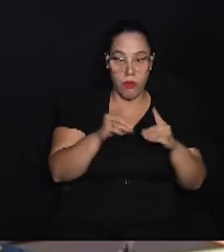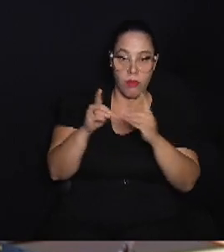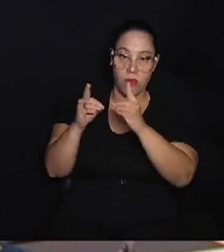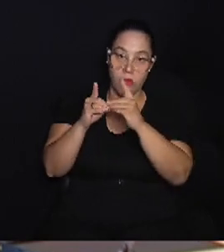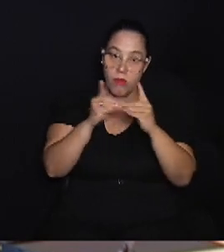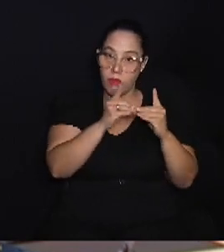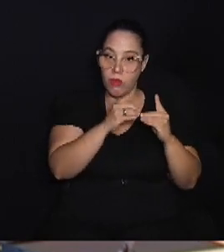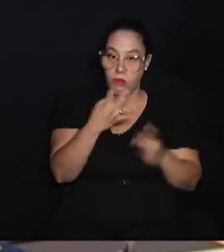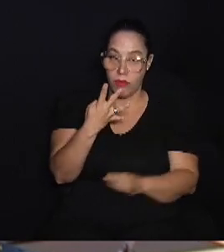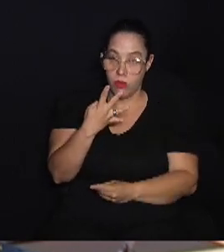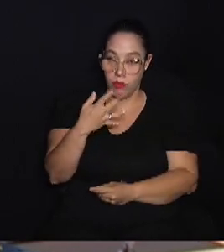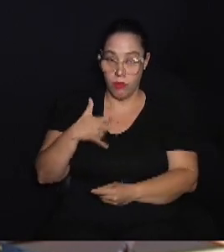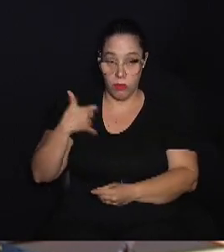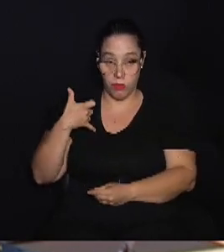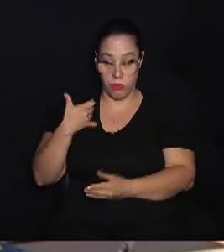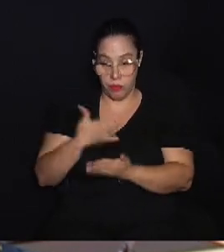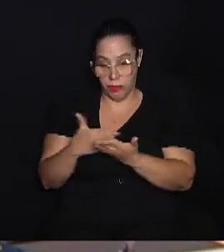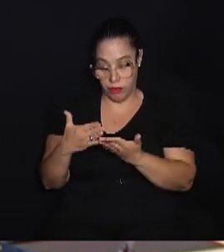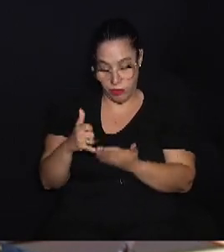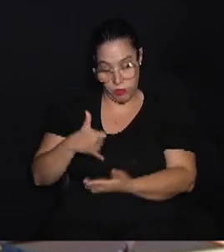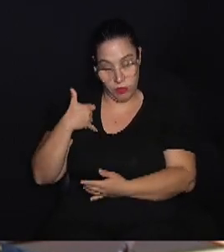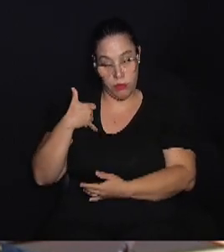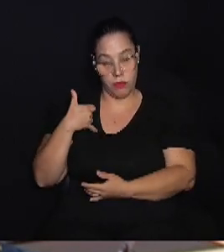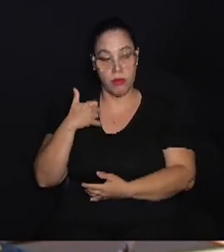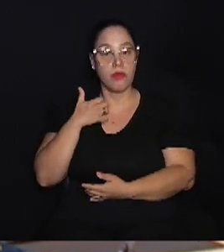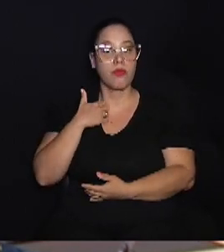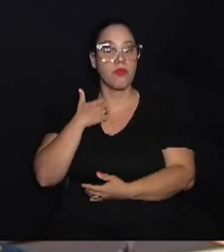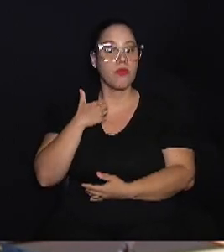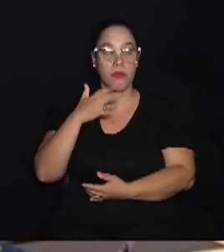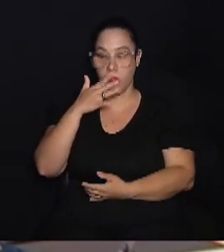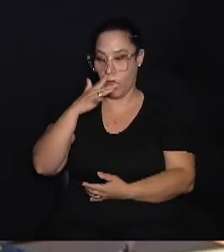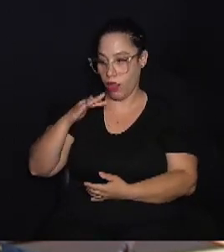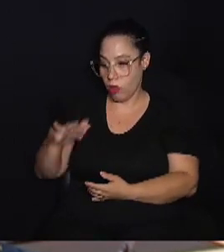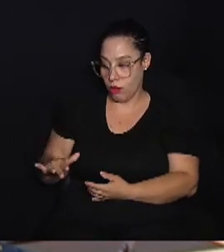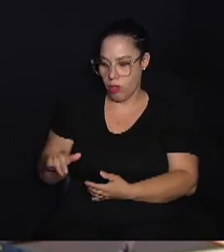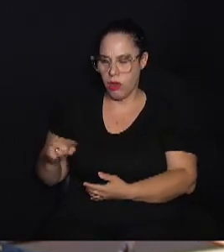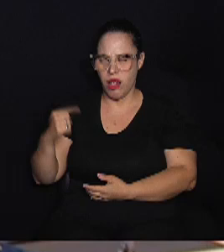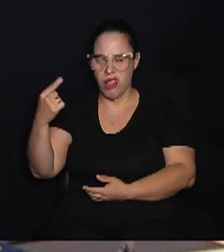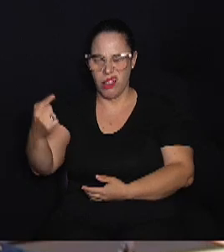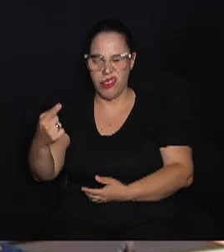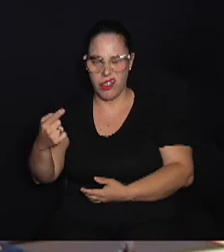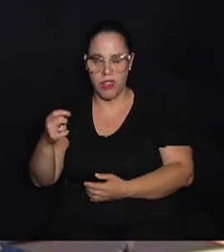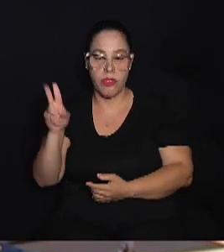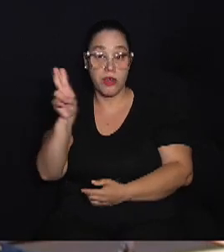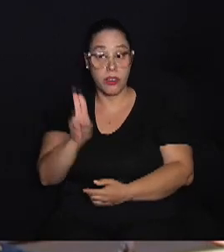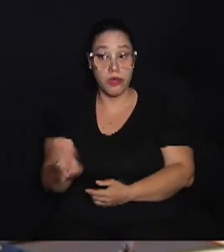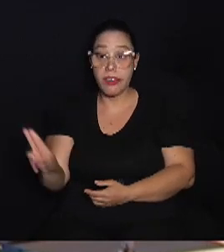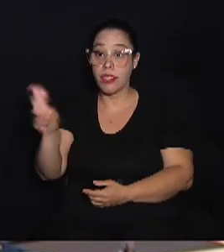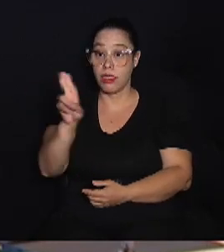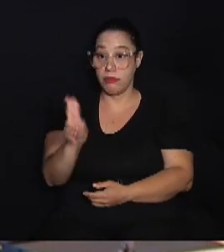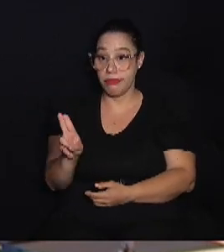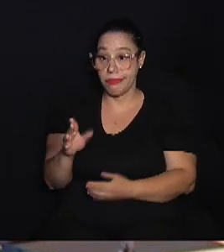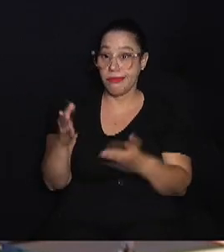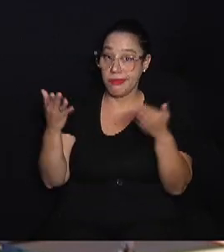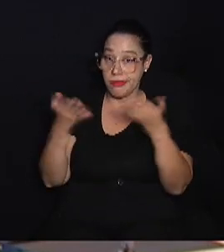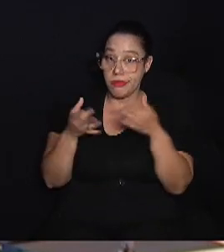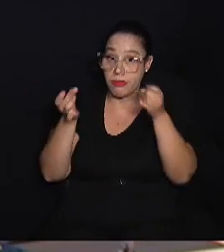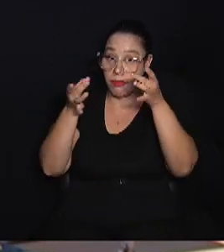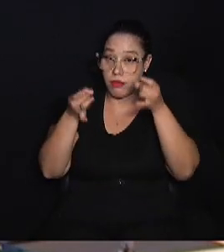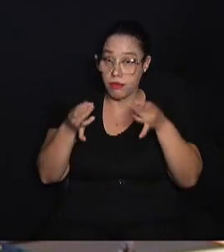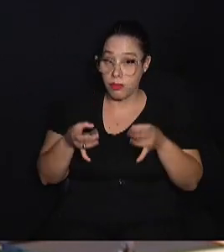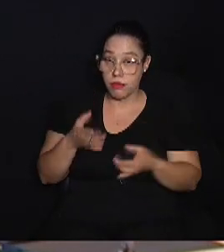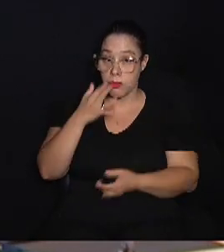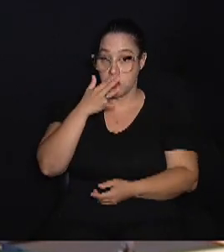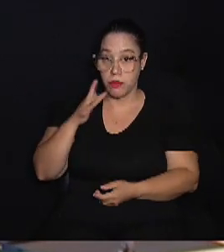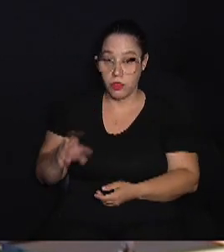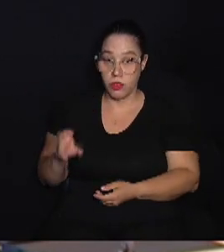público de 4 anos, a partir dos 4 anos, né, da educação infantil até universitários, Hoje, em especial, são crianças